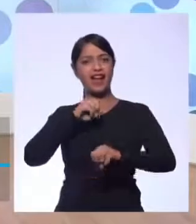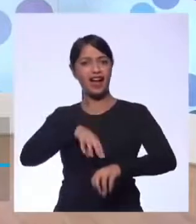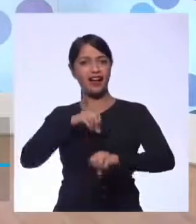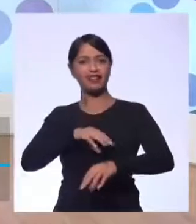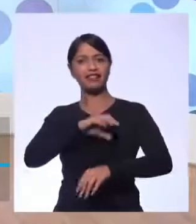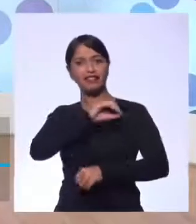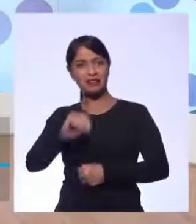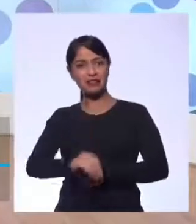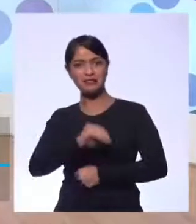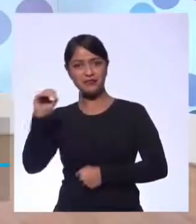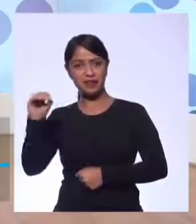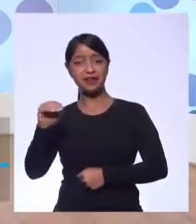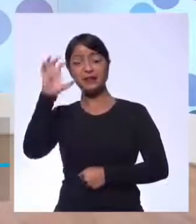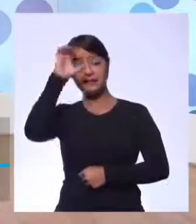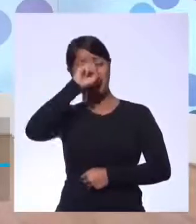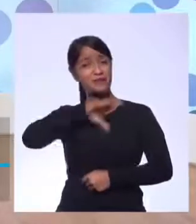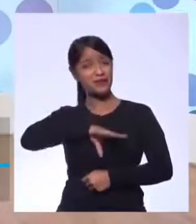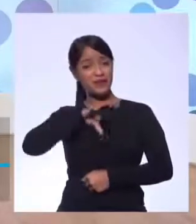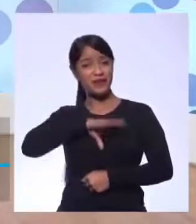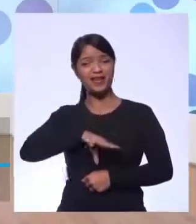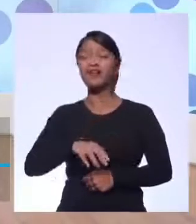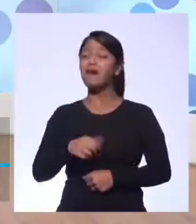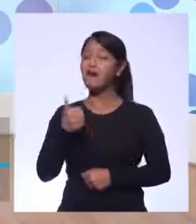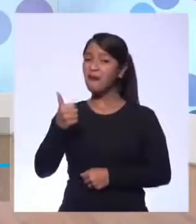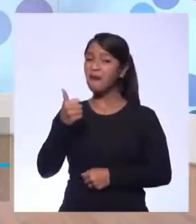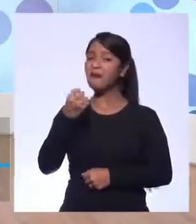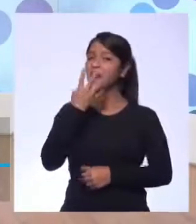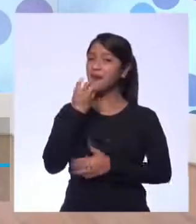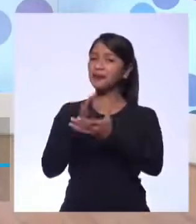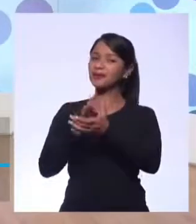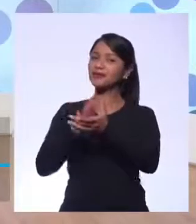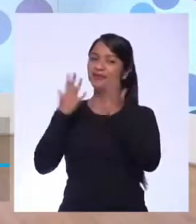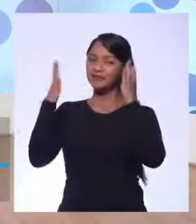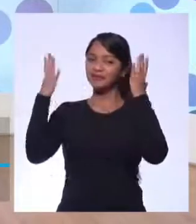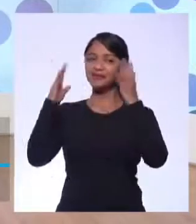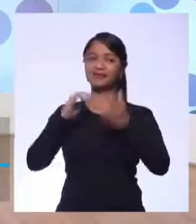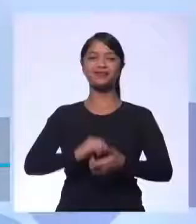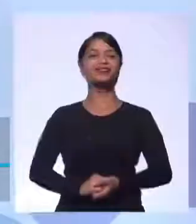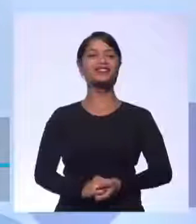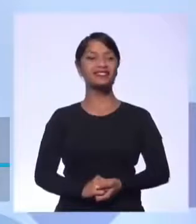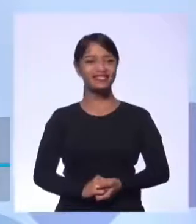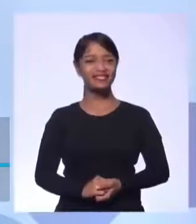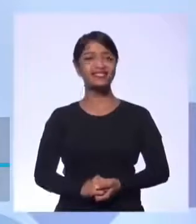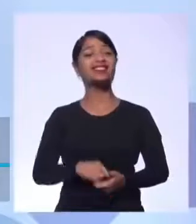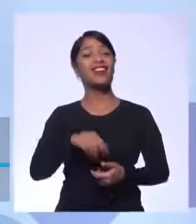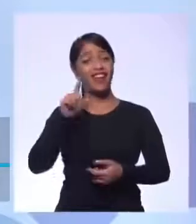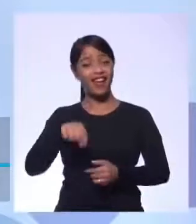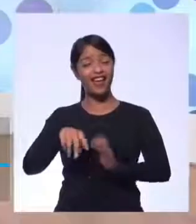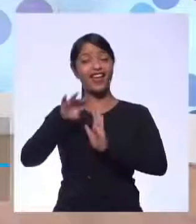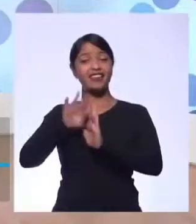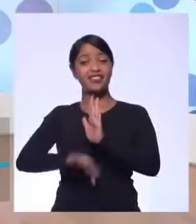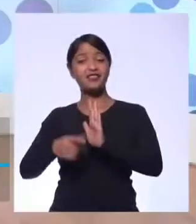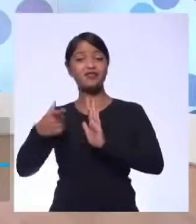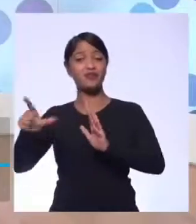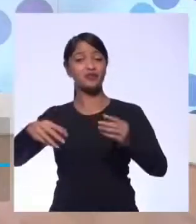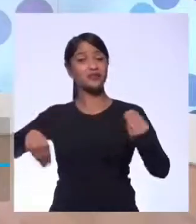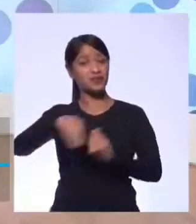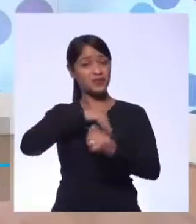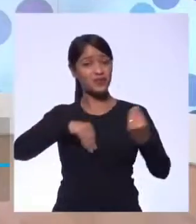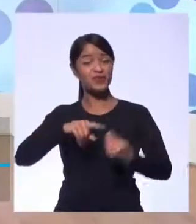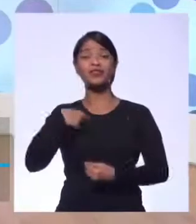aula para aprender o português. Ó, boa! Fiz a intertextualidade. Queremos aqui. memes,